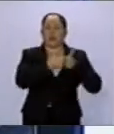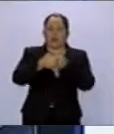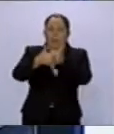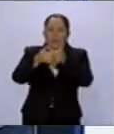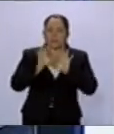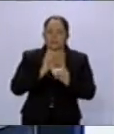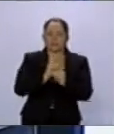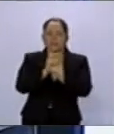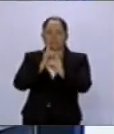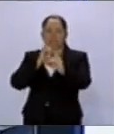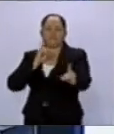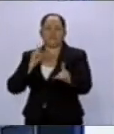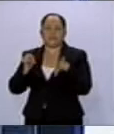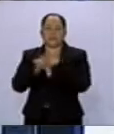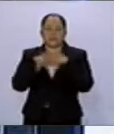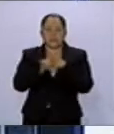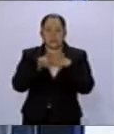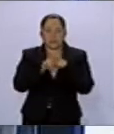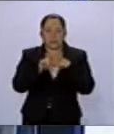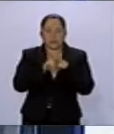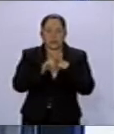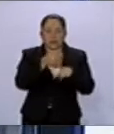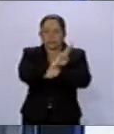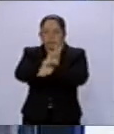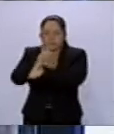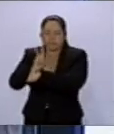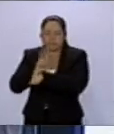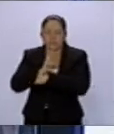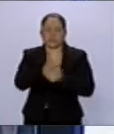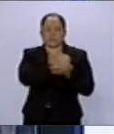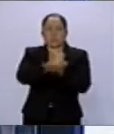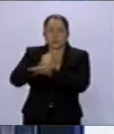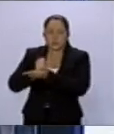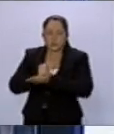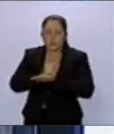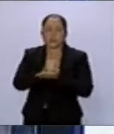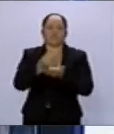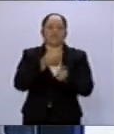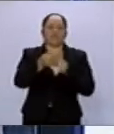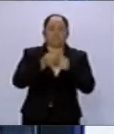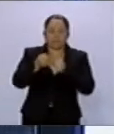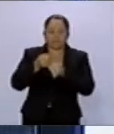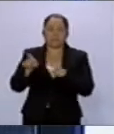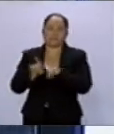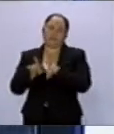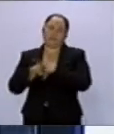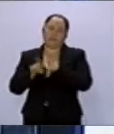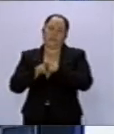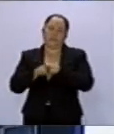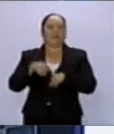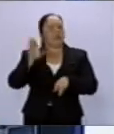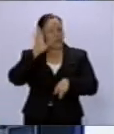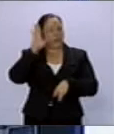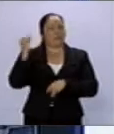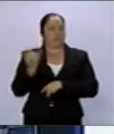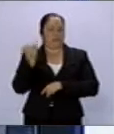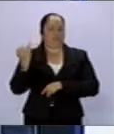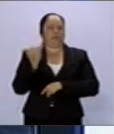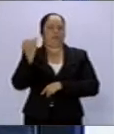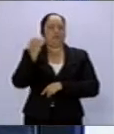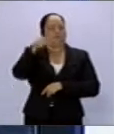à distância supervisionado dessa atividade profissional em todos os aspectos Isso é uma questão fundamental para o Brasil